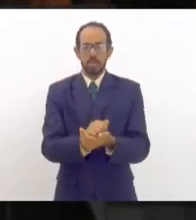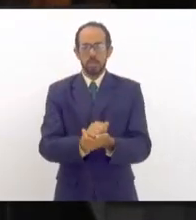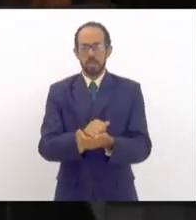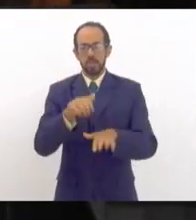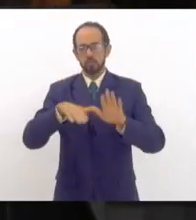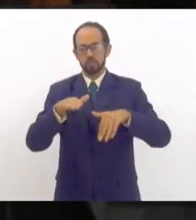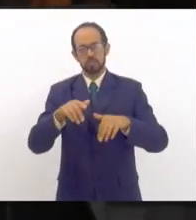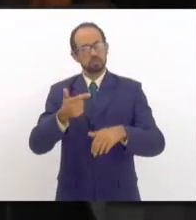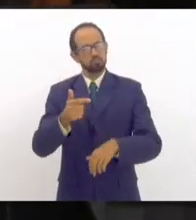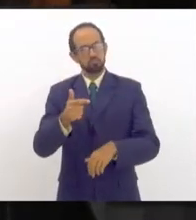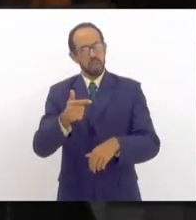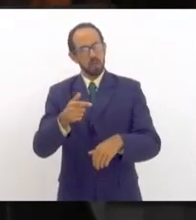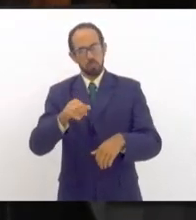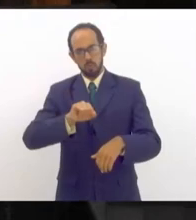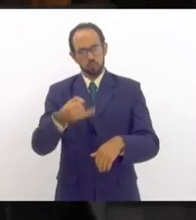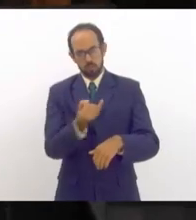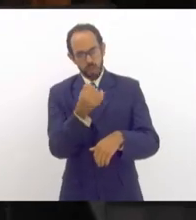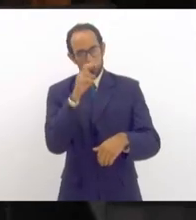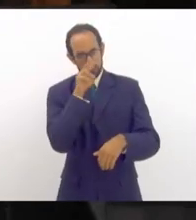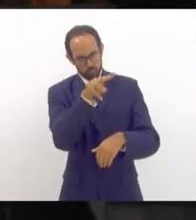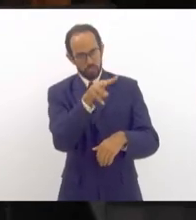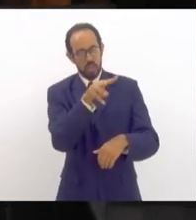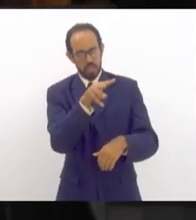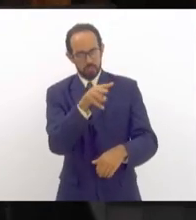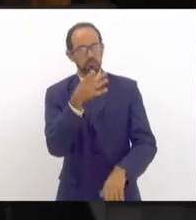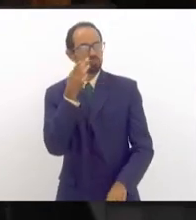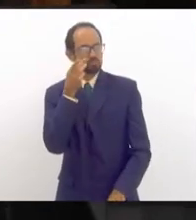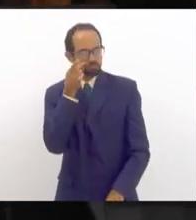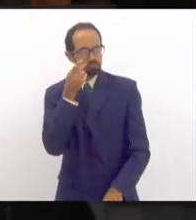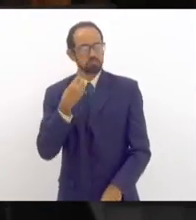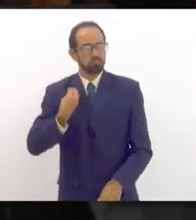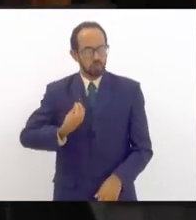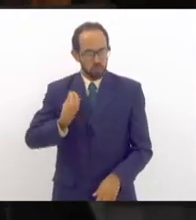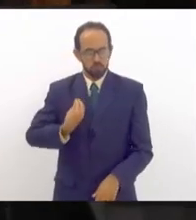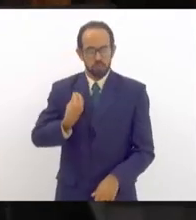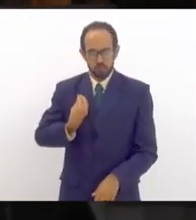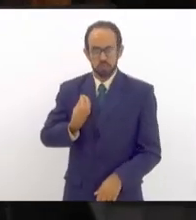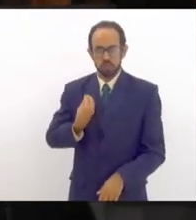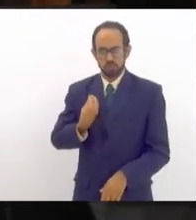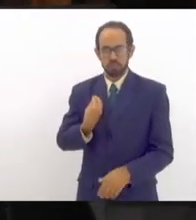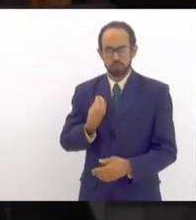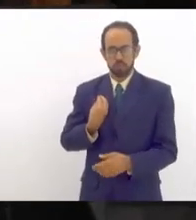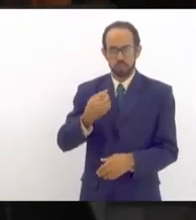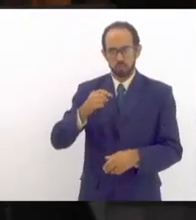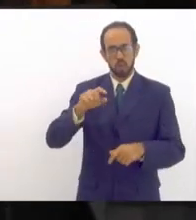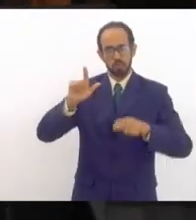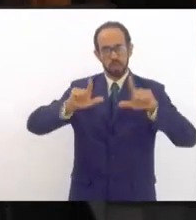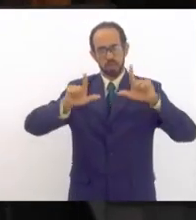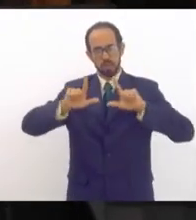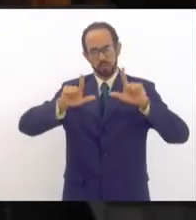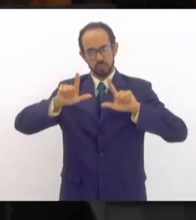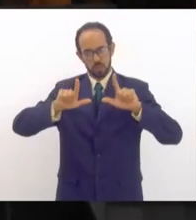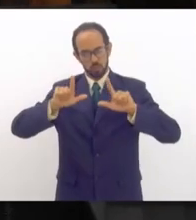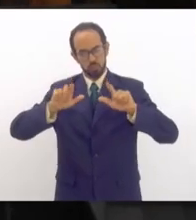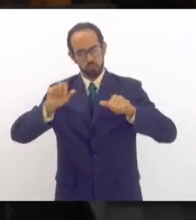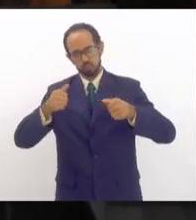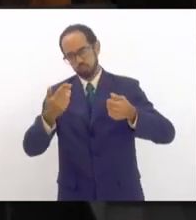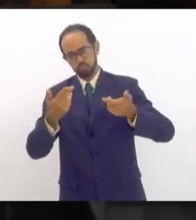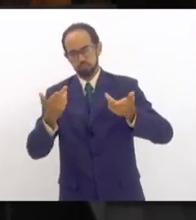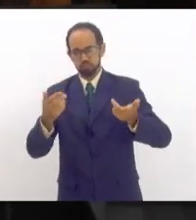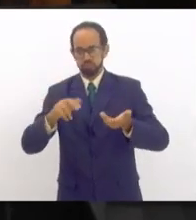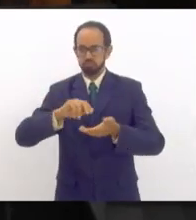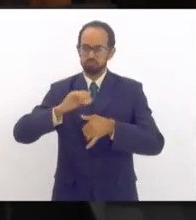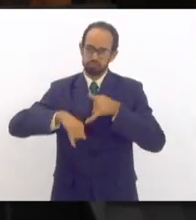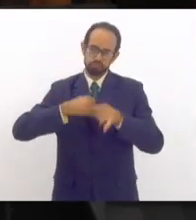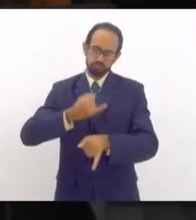temos essa oportunidade de ver ao vivo senão através da televisão ou da mídia da